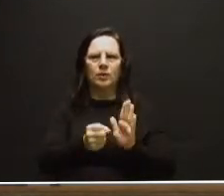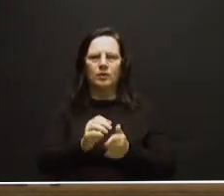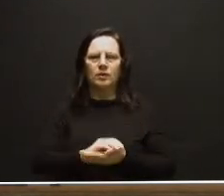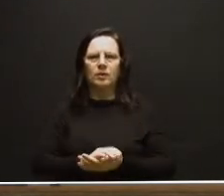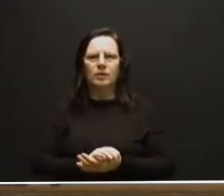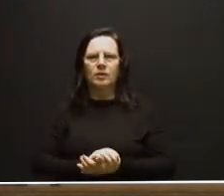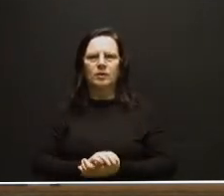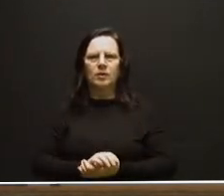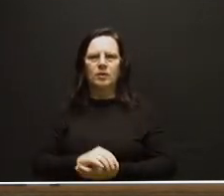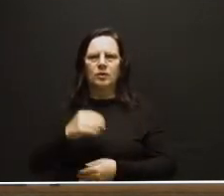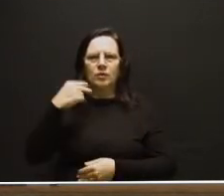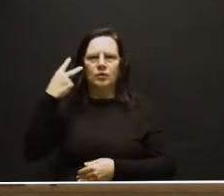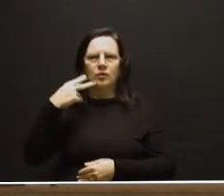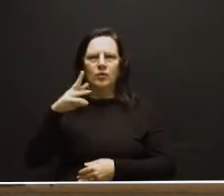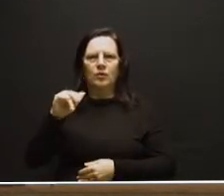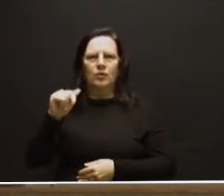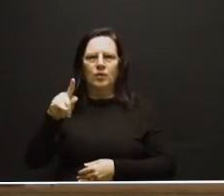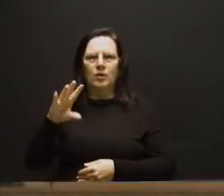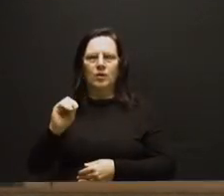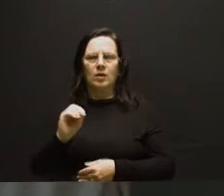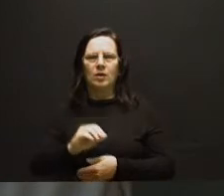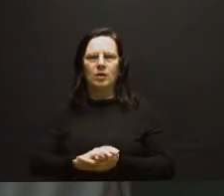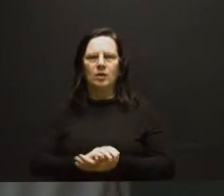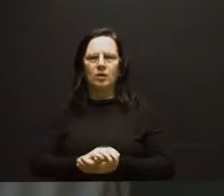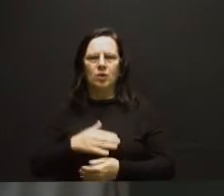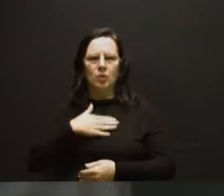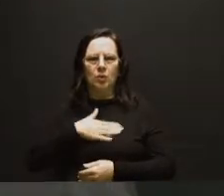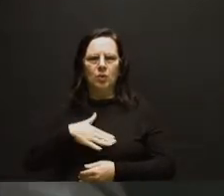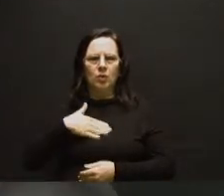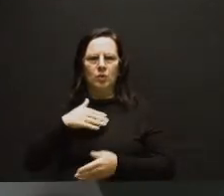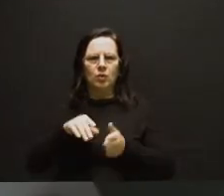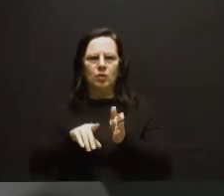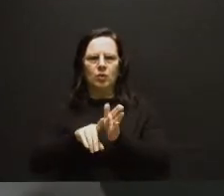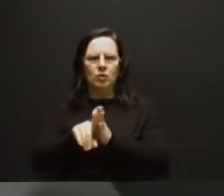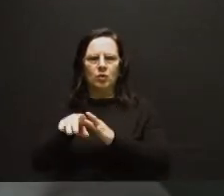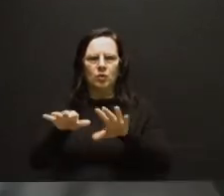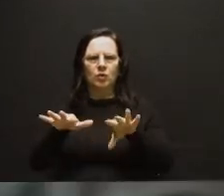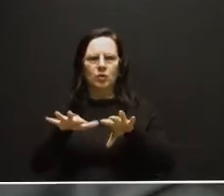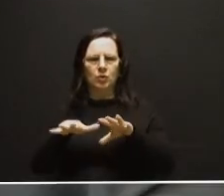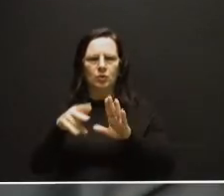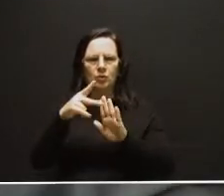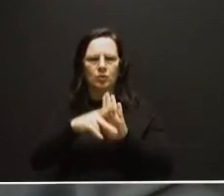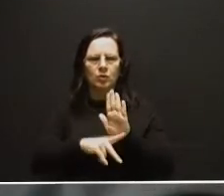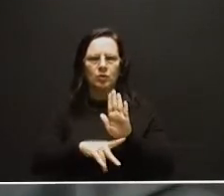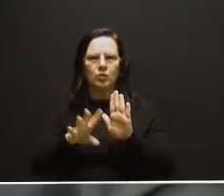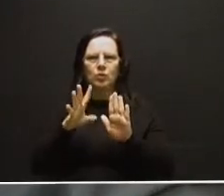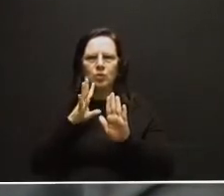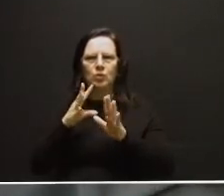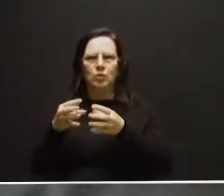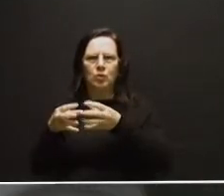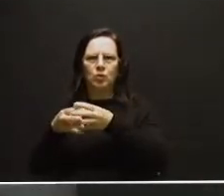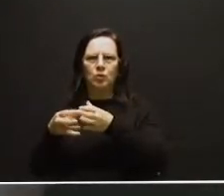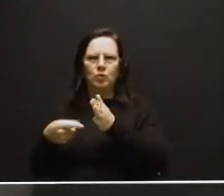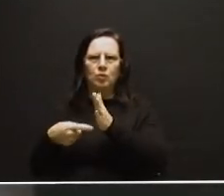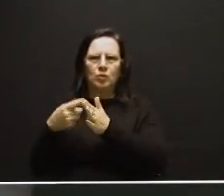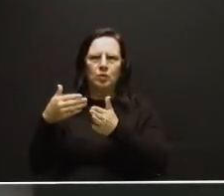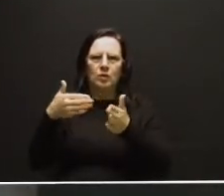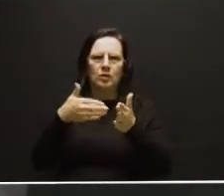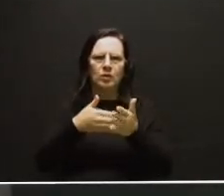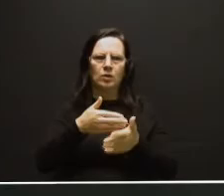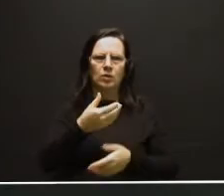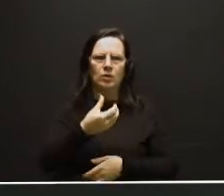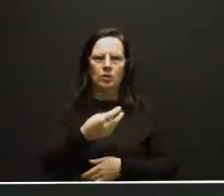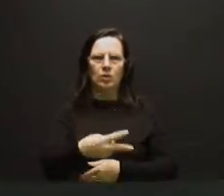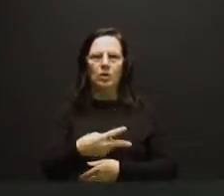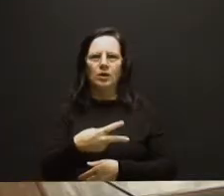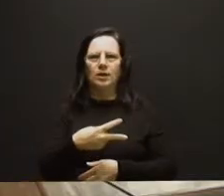presente são de ordem do vereador ricardo aí é que vossa excelência consultório plenário para que o presente projeto fosse aplicada em grupo do artigo 1º ao